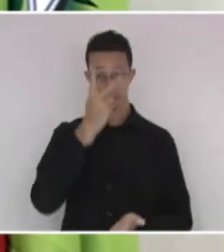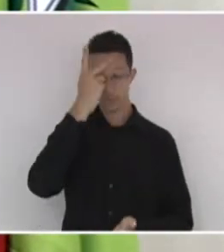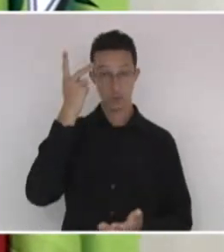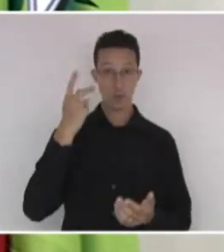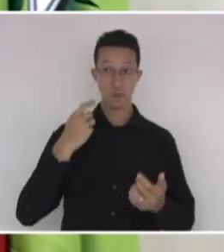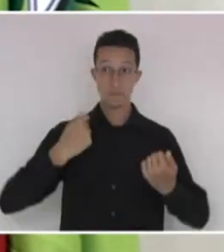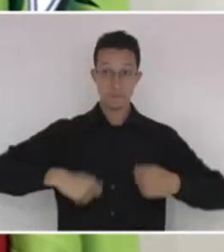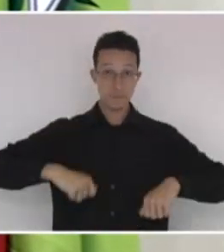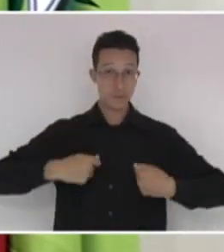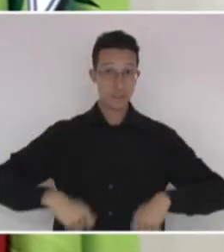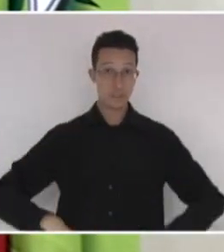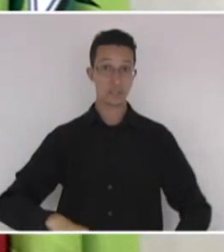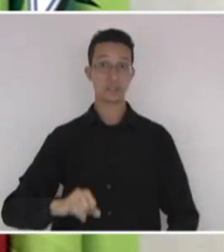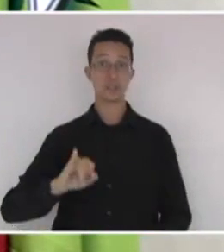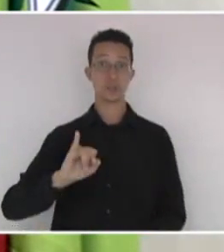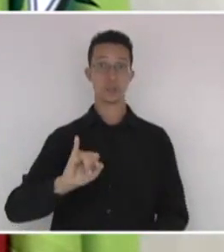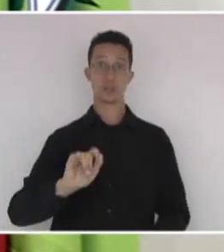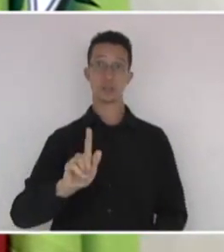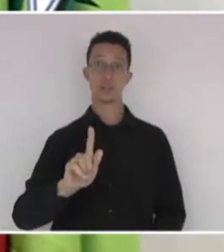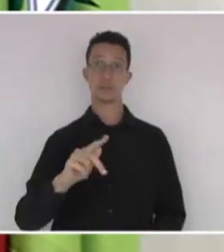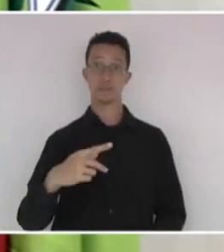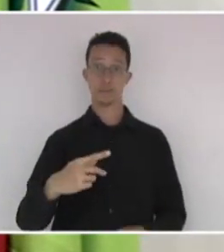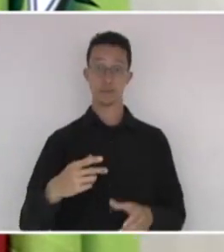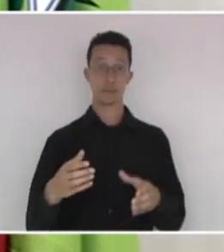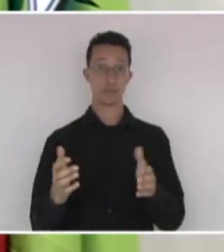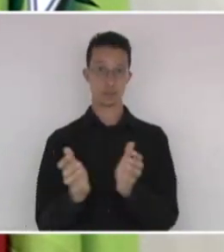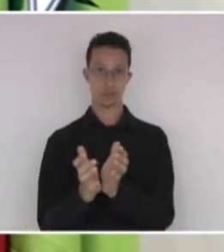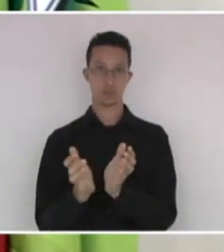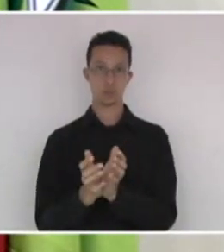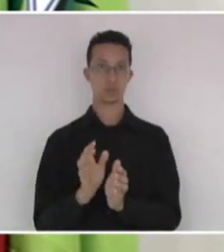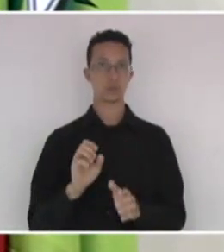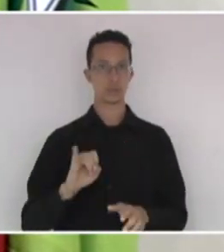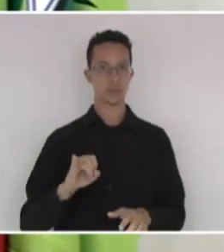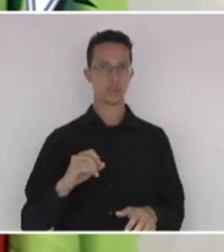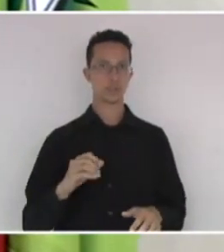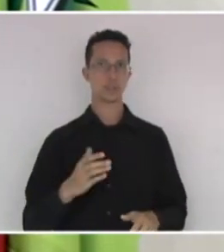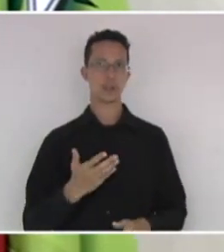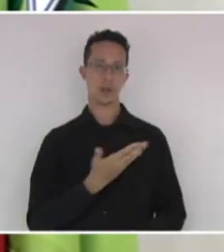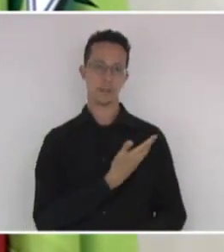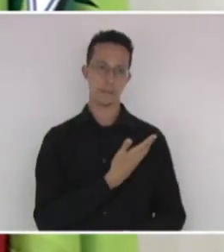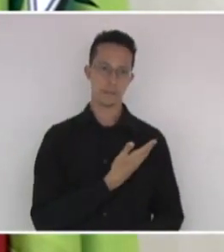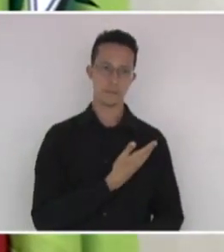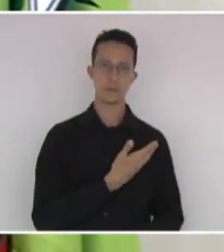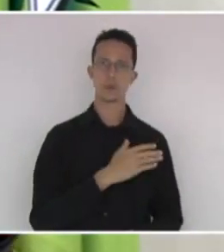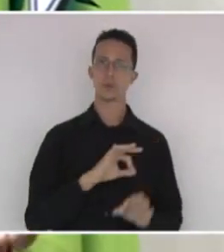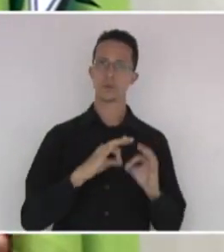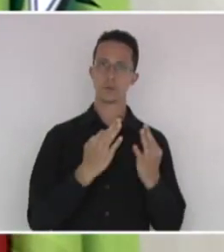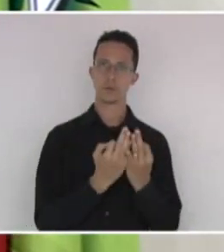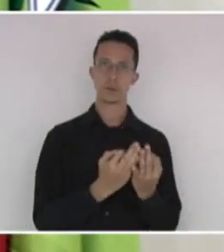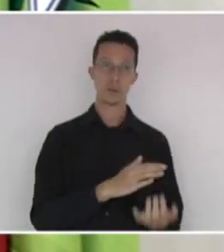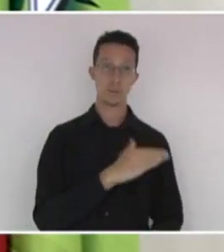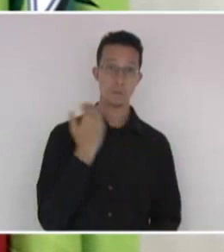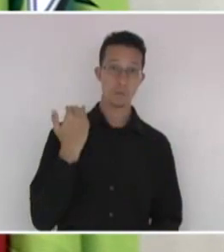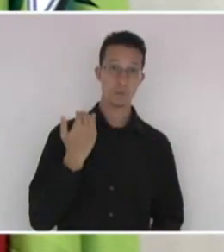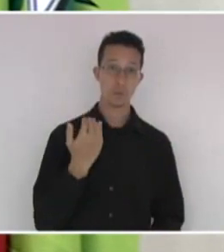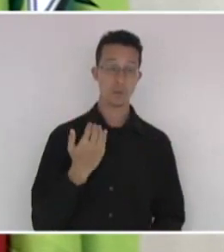IGP, uma morte trágica de algum familiar, de algum amigo, não tem um lugar para estacionar no